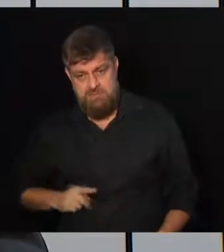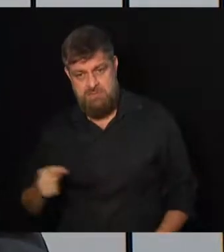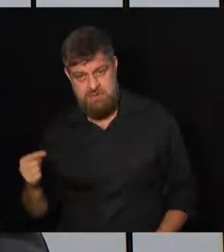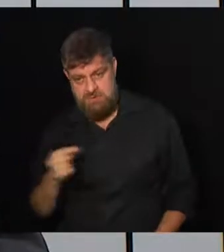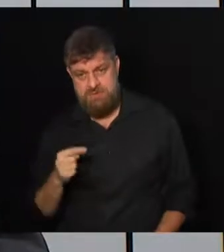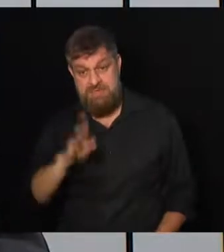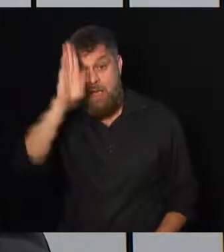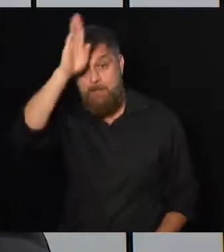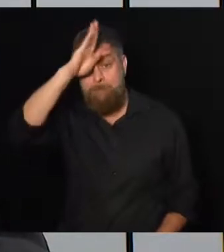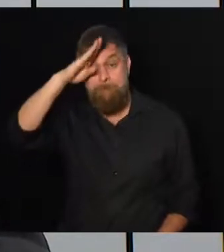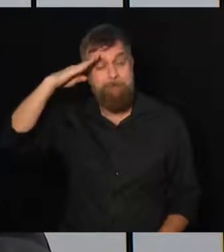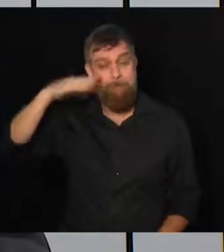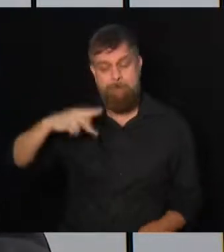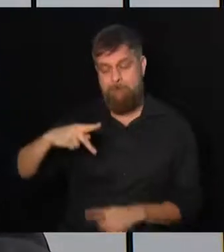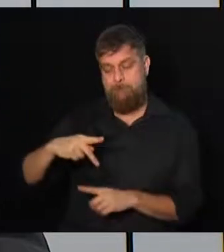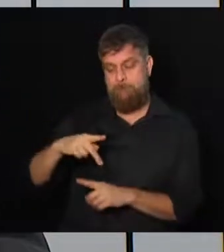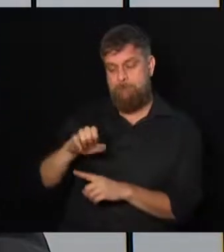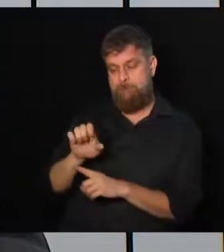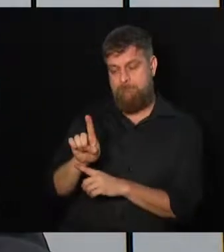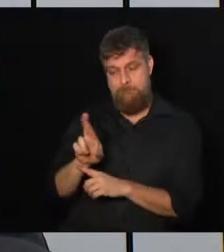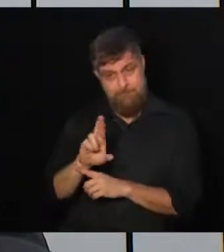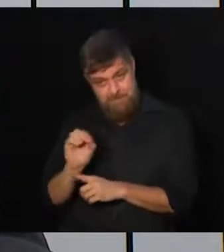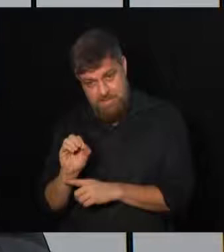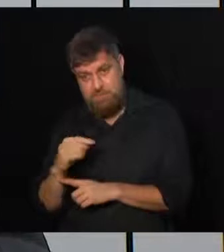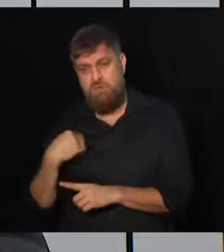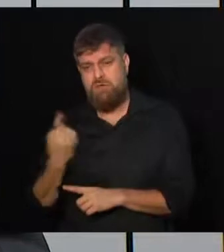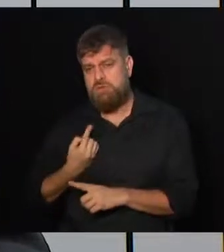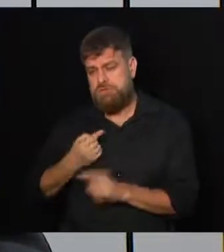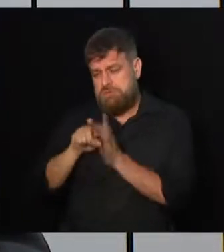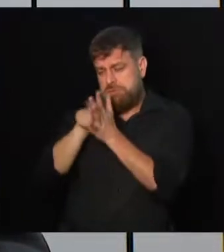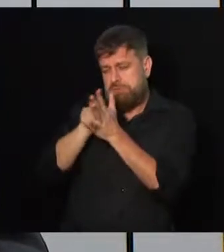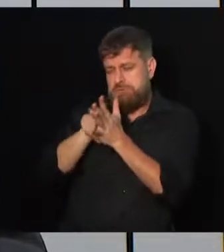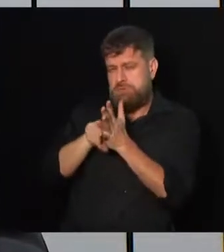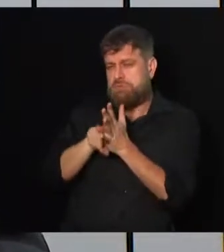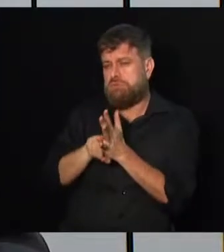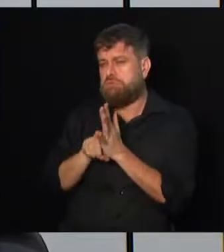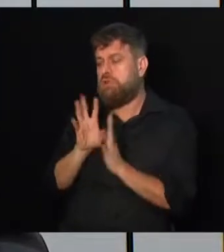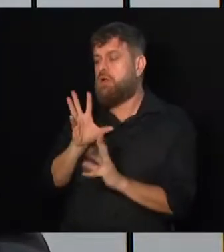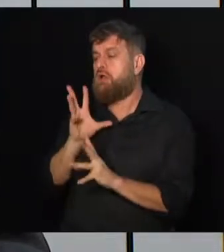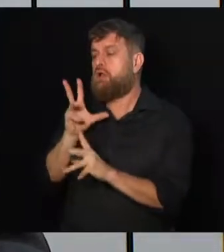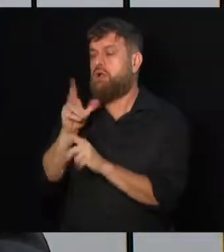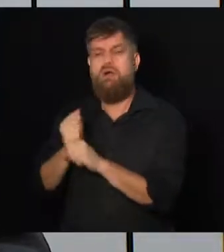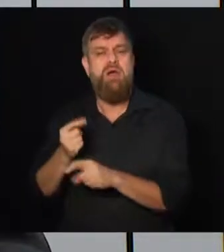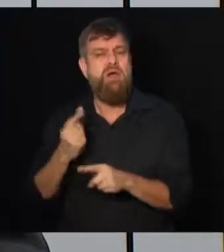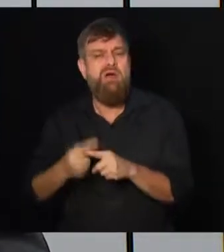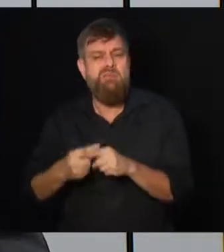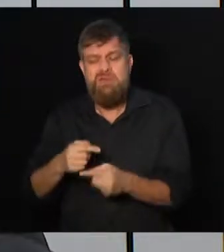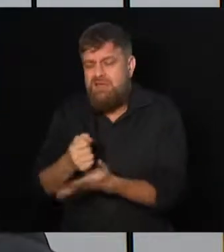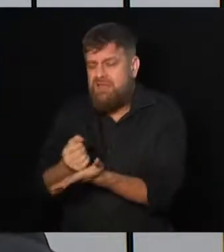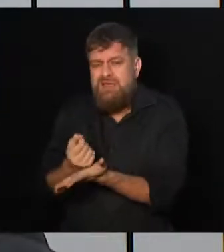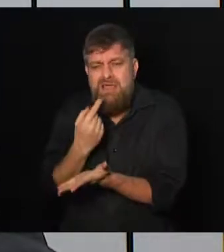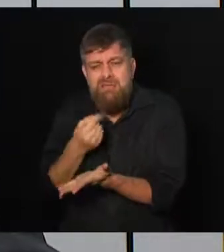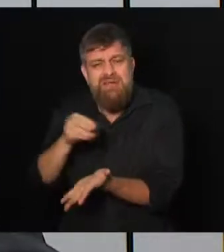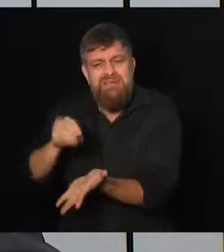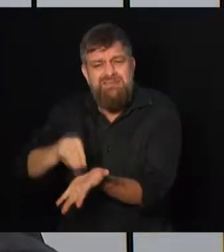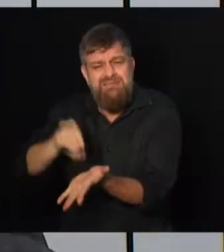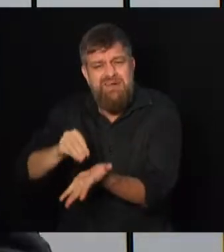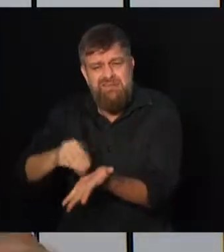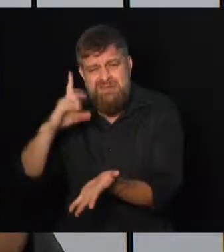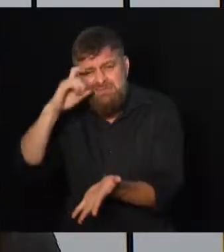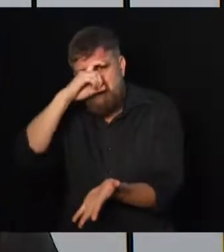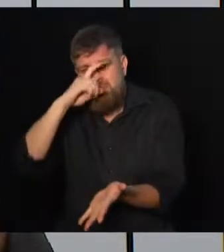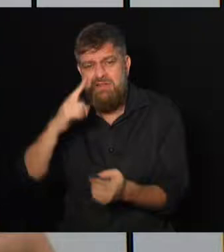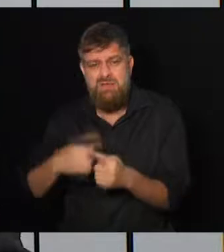Dr. Pedro Tourinho, e nós estamos fazendo um levantamento, o porquê disso, que as dificuldades são enormes, porque